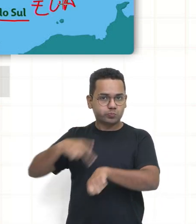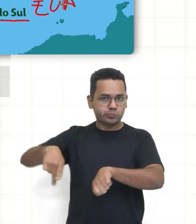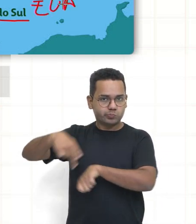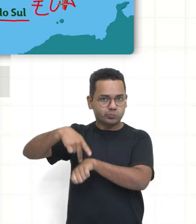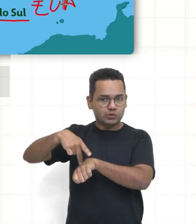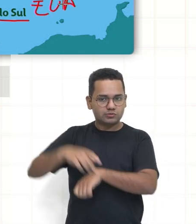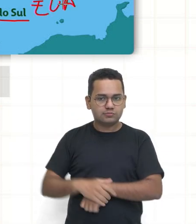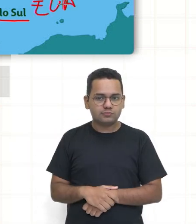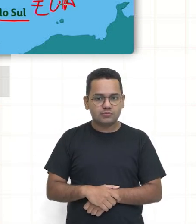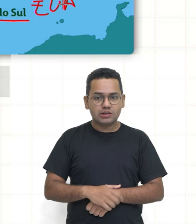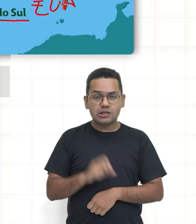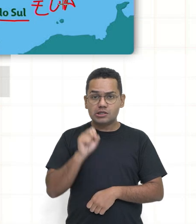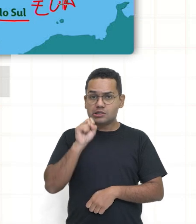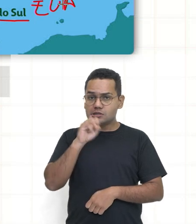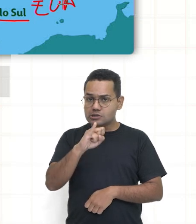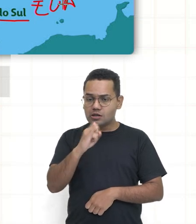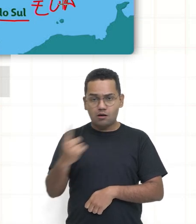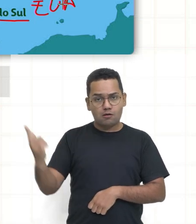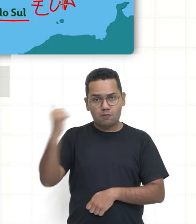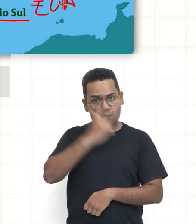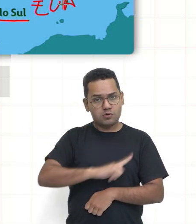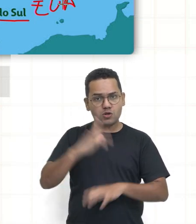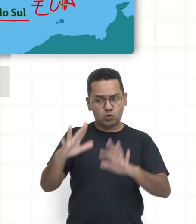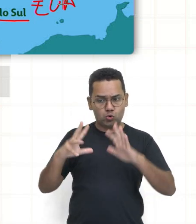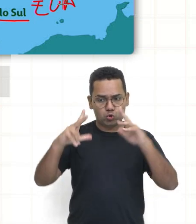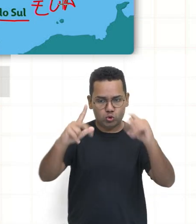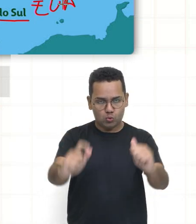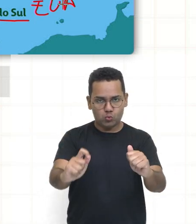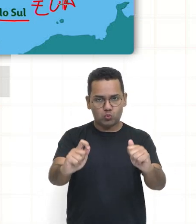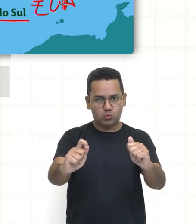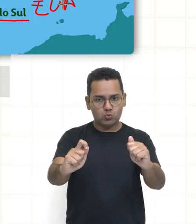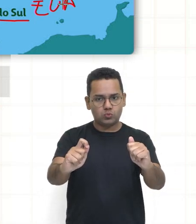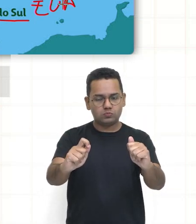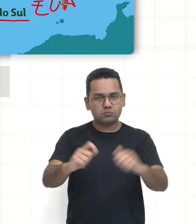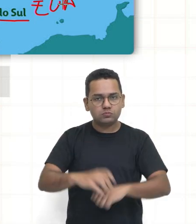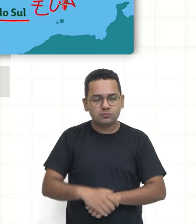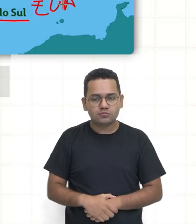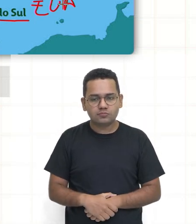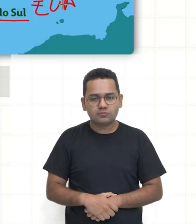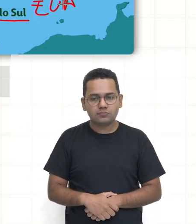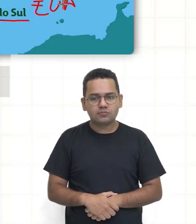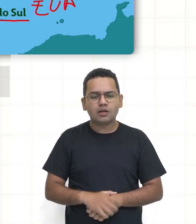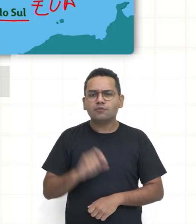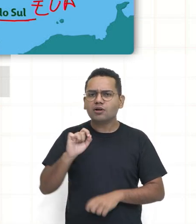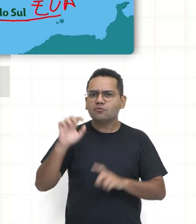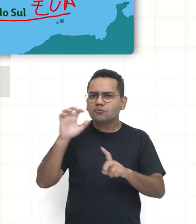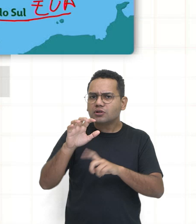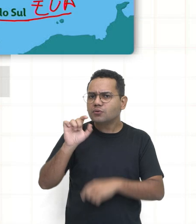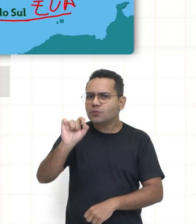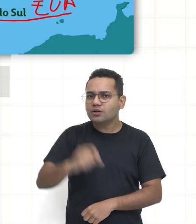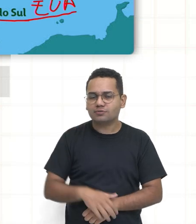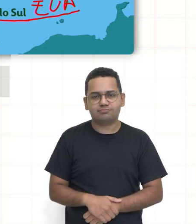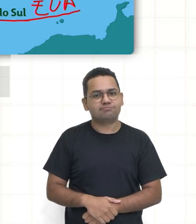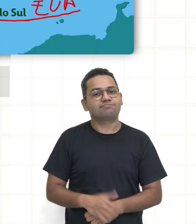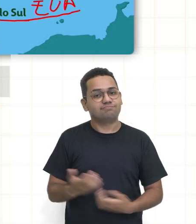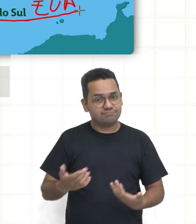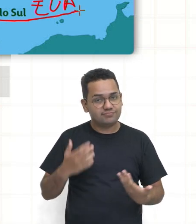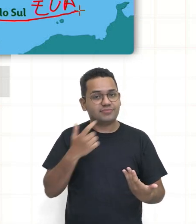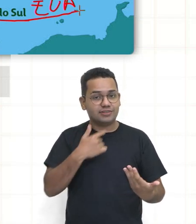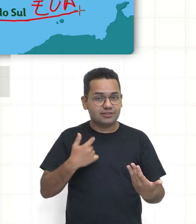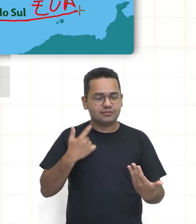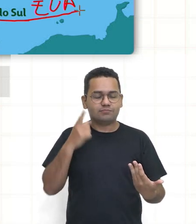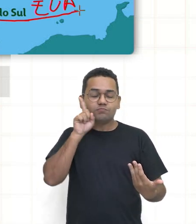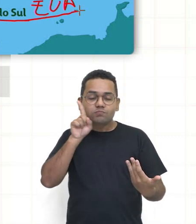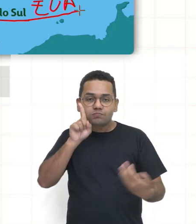eles tomarem todo o território da Coreia do Norte, toda a Coreia do Norte com a Coreia do Sul vai estar sob influência de quem? Dos Estados